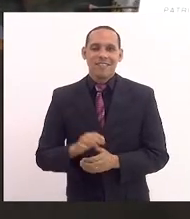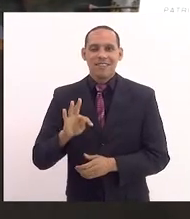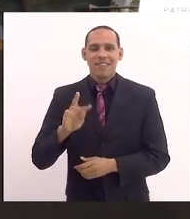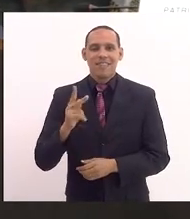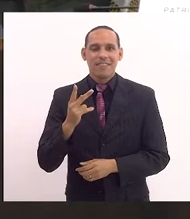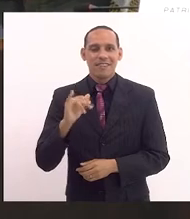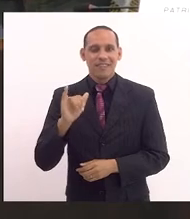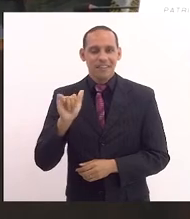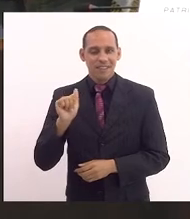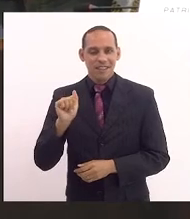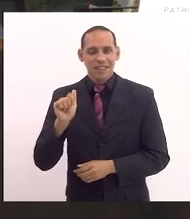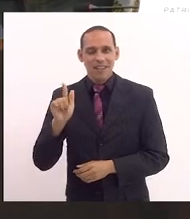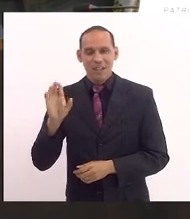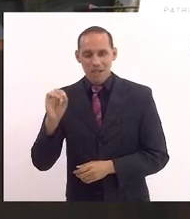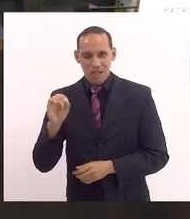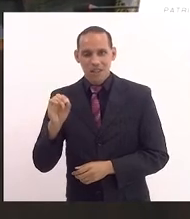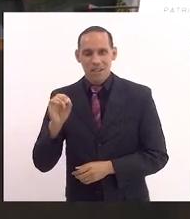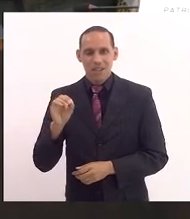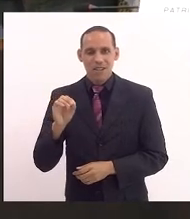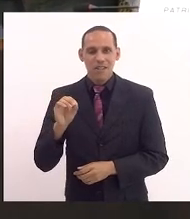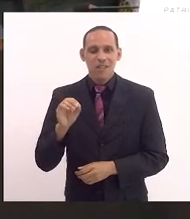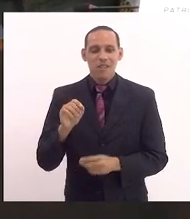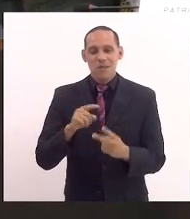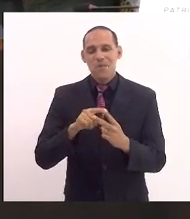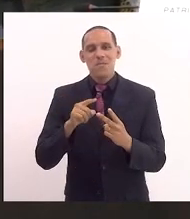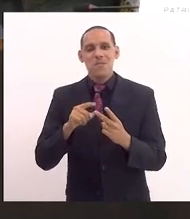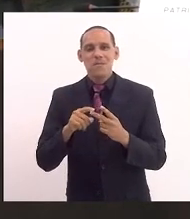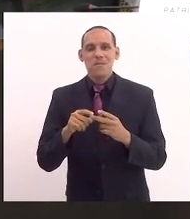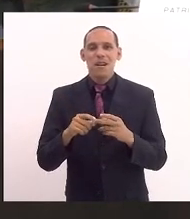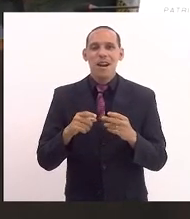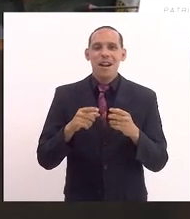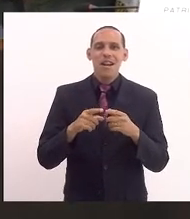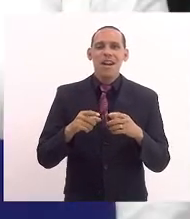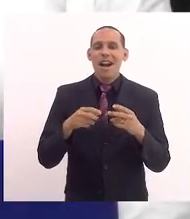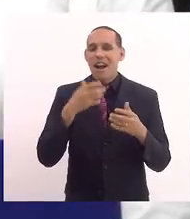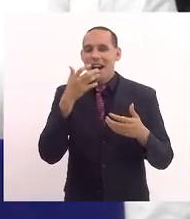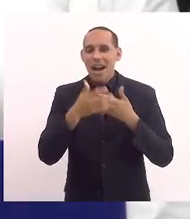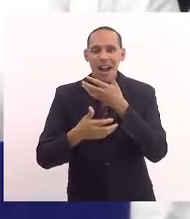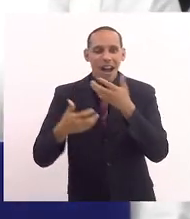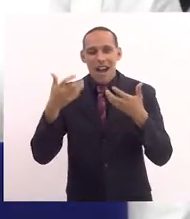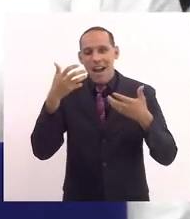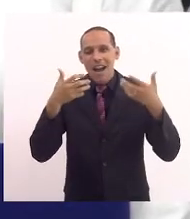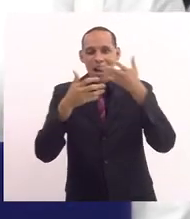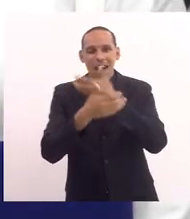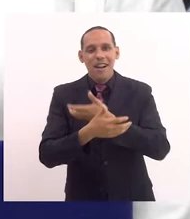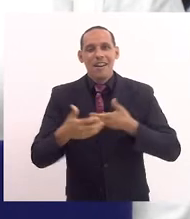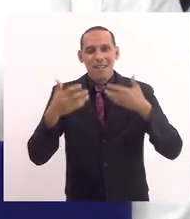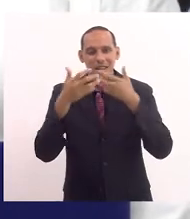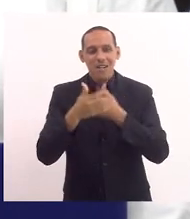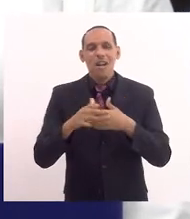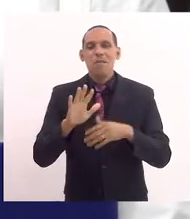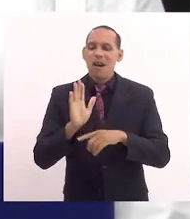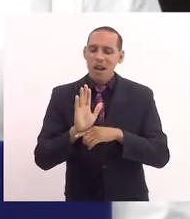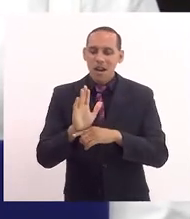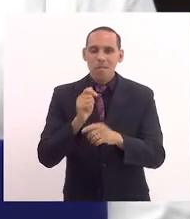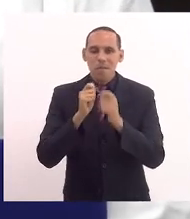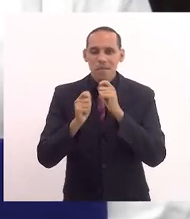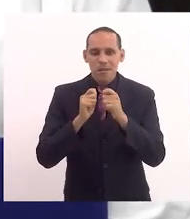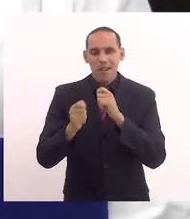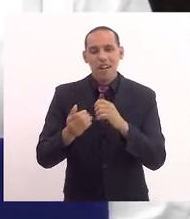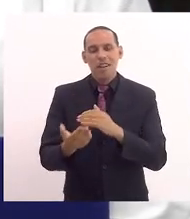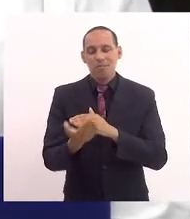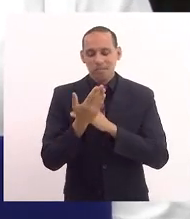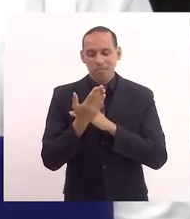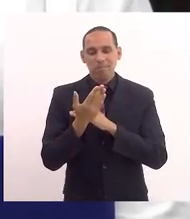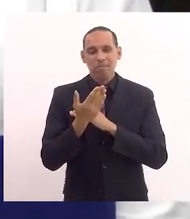Thiaguinho, Thiago André, um dos maiores cantores do Brasil, que deu diversas entrevistas aí, né, apoiando o meu caso, isso é